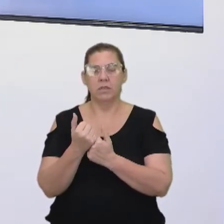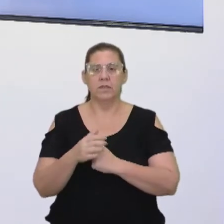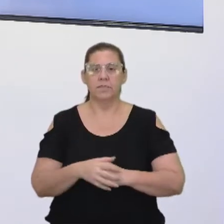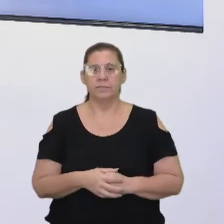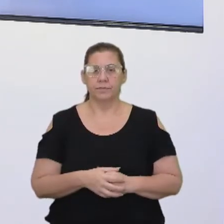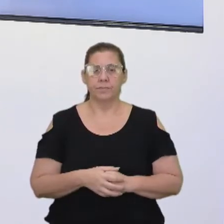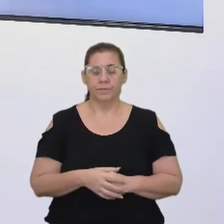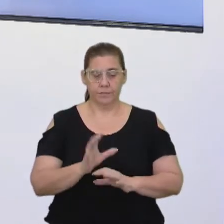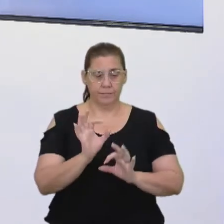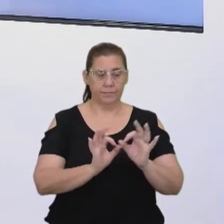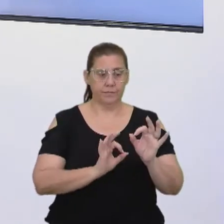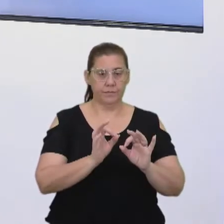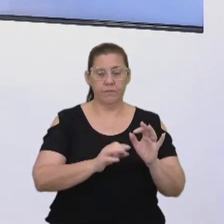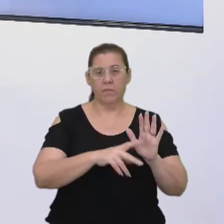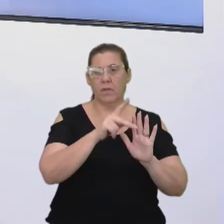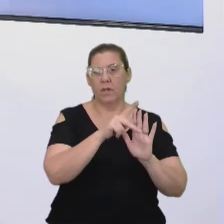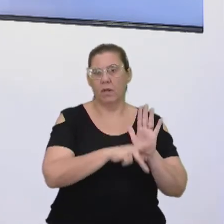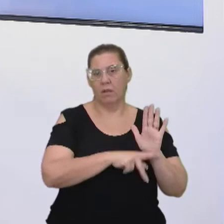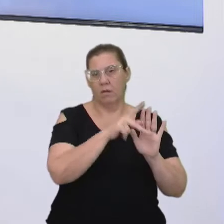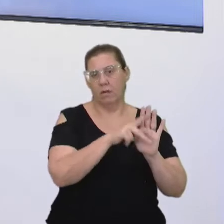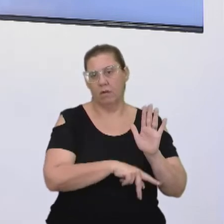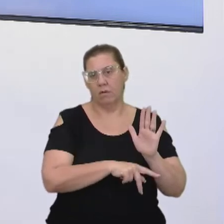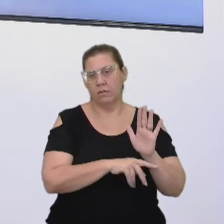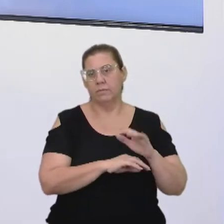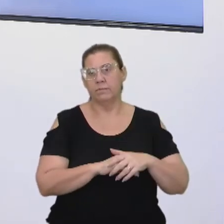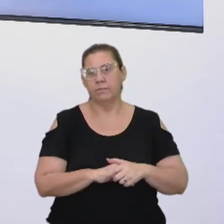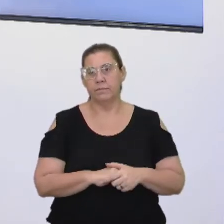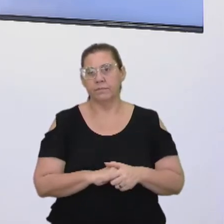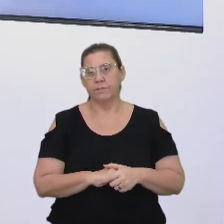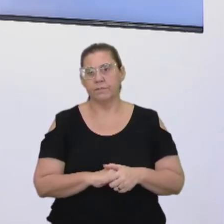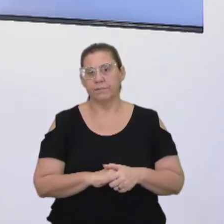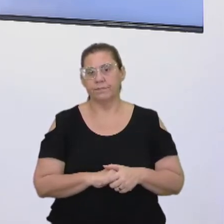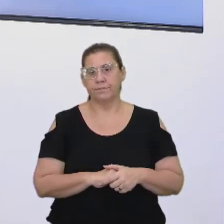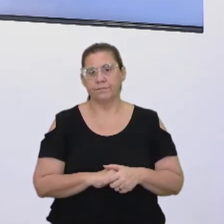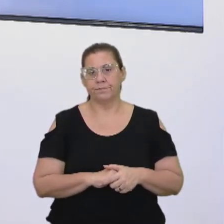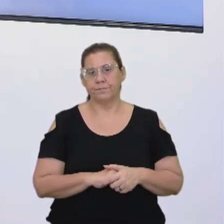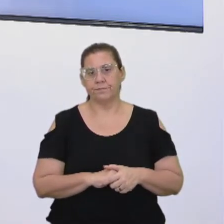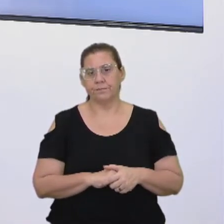dizer, criar um projeto para justamente